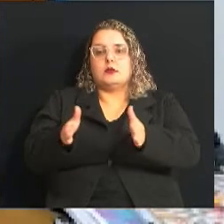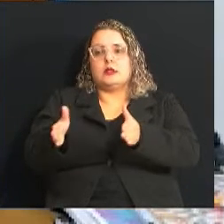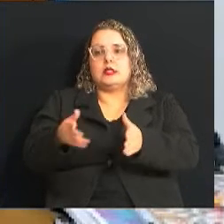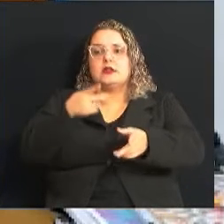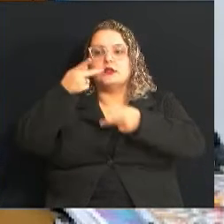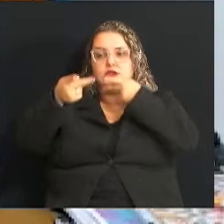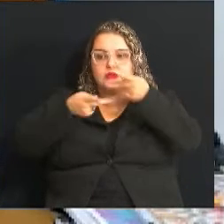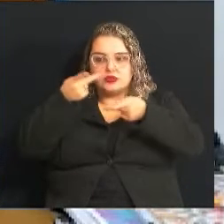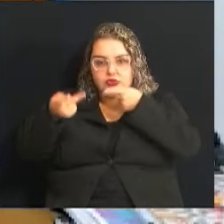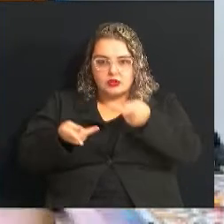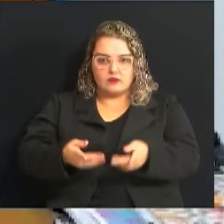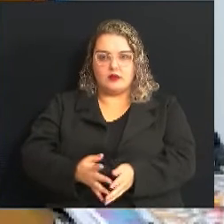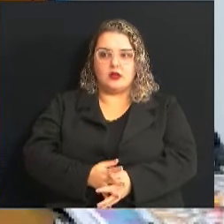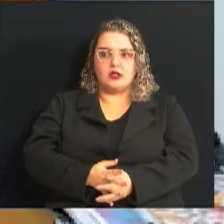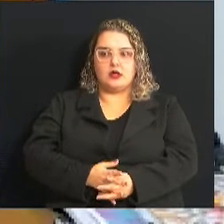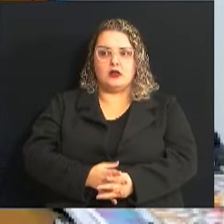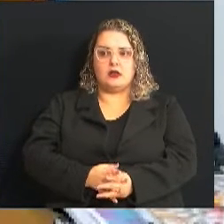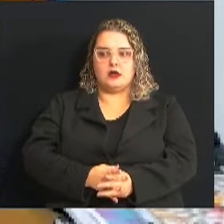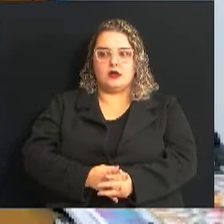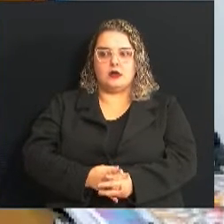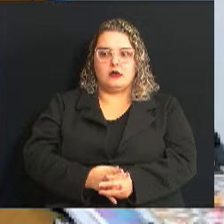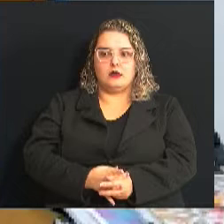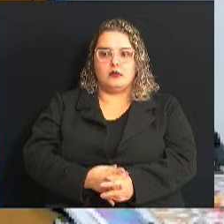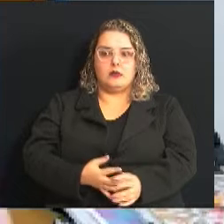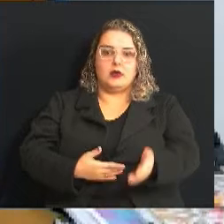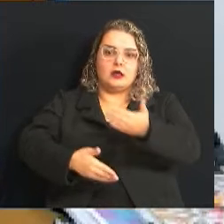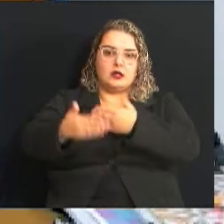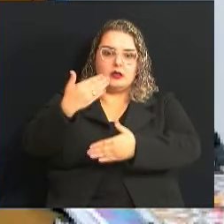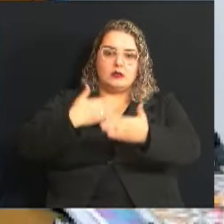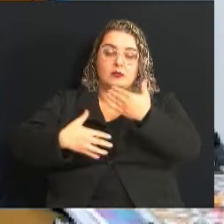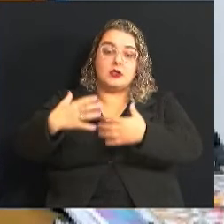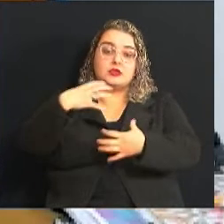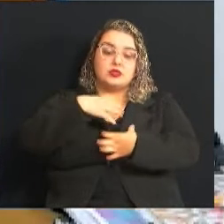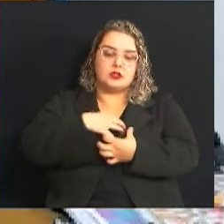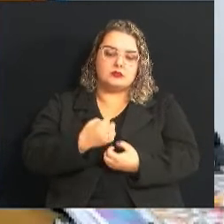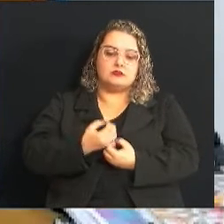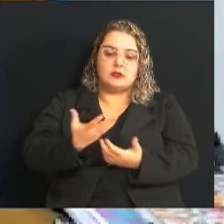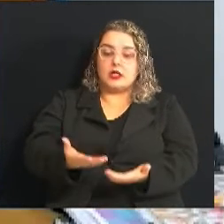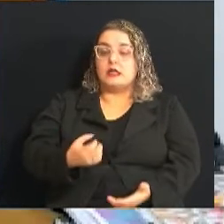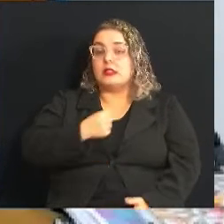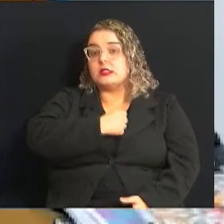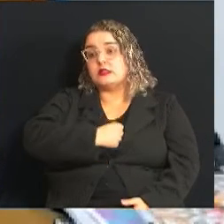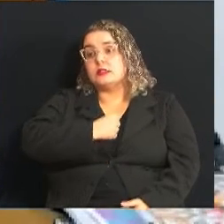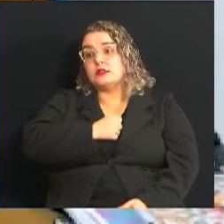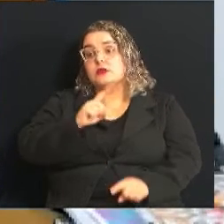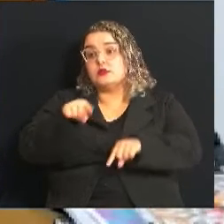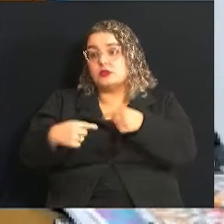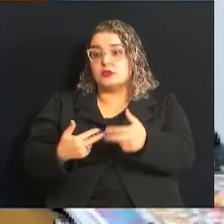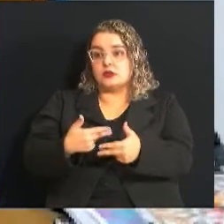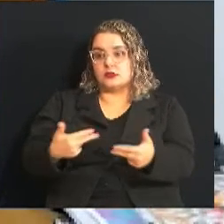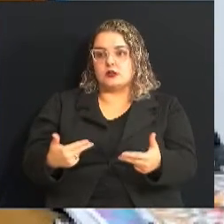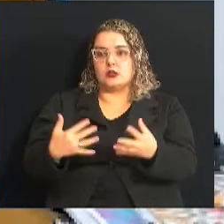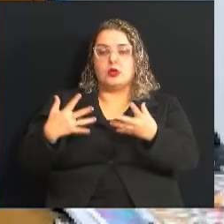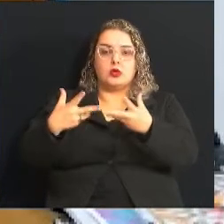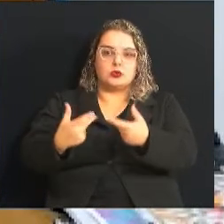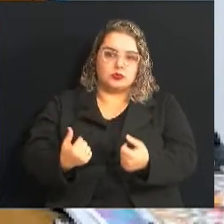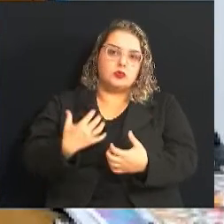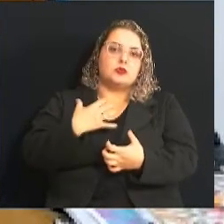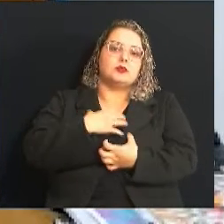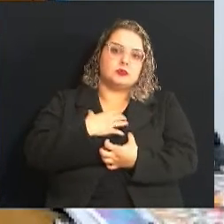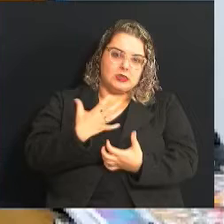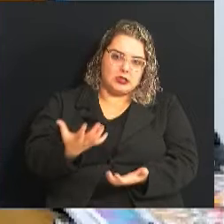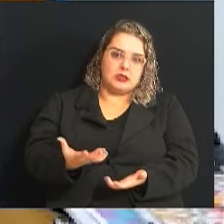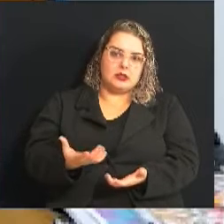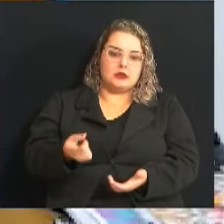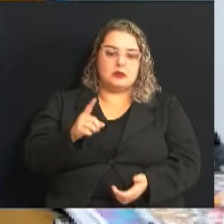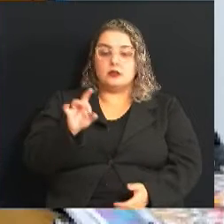fala para compartilhar o sentimento, para falar da saudade e de outras coisas que todos sentem falta. Então, não é apenas